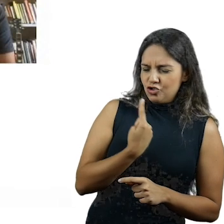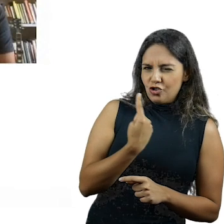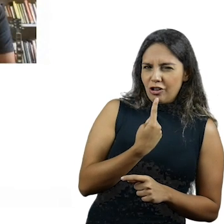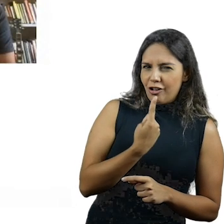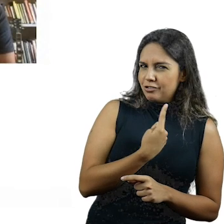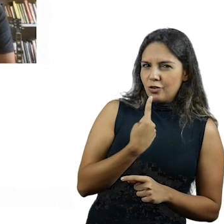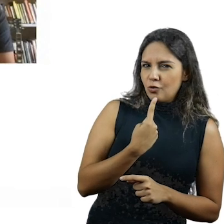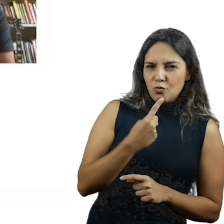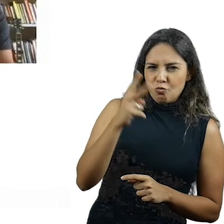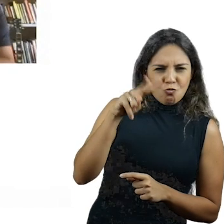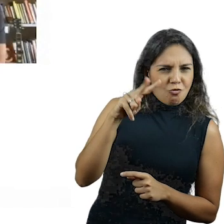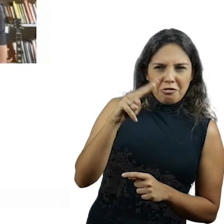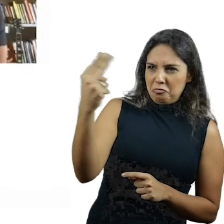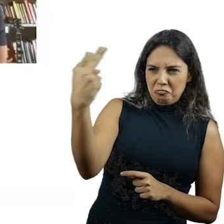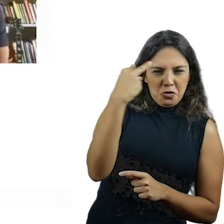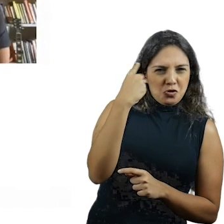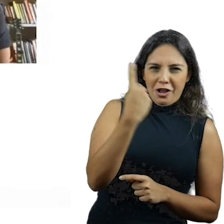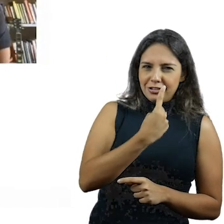sozinho